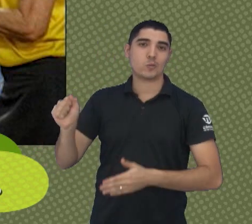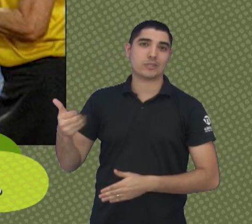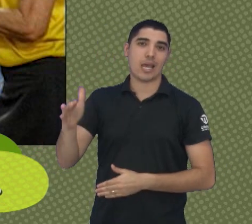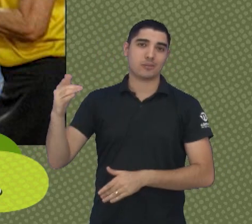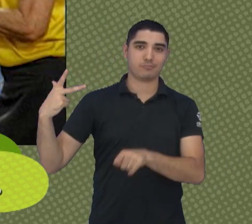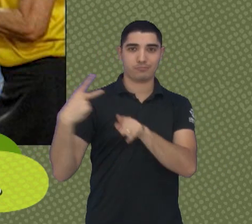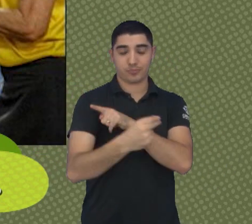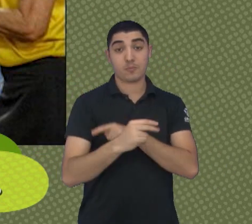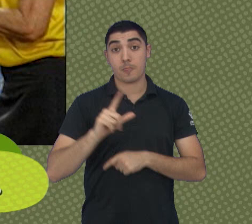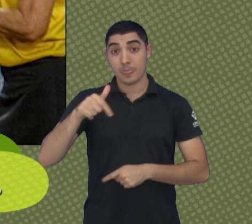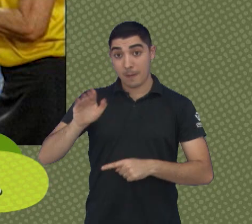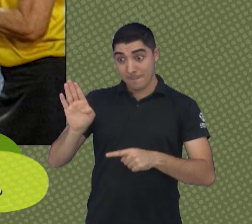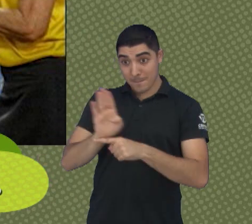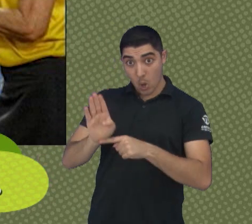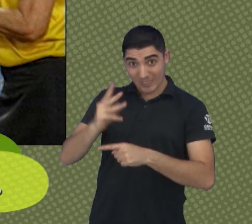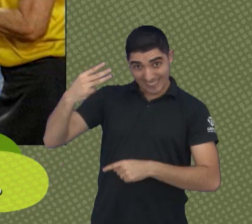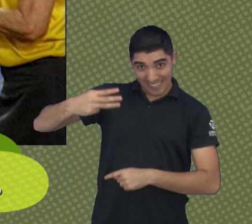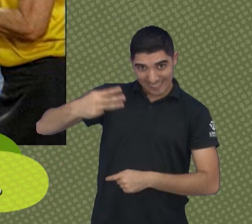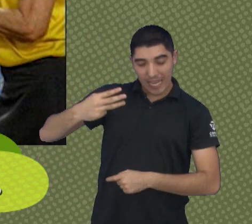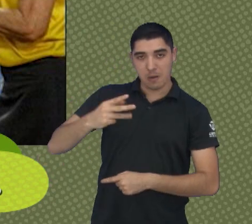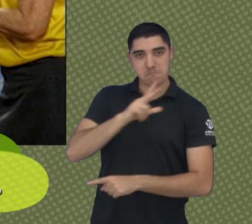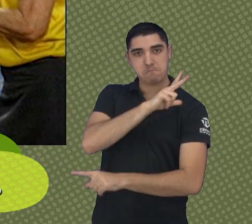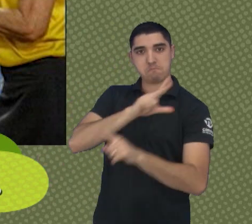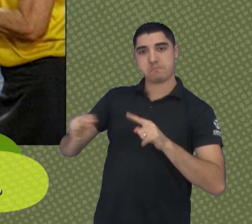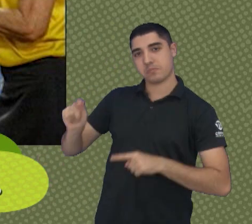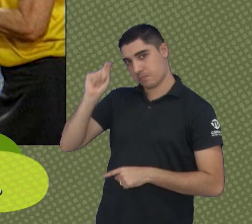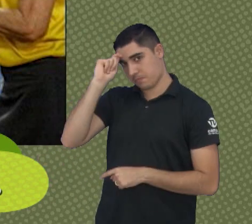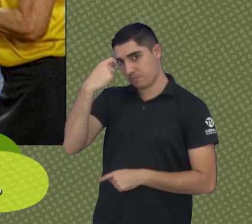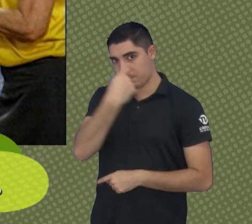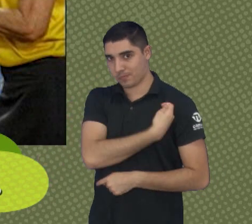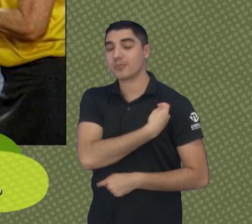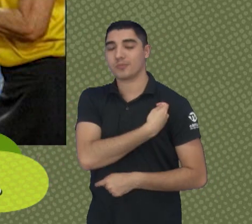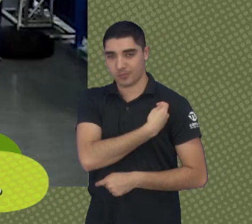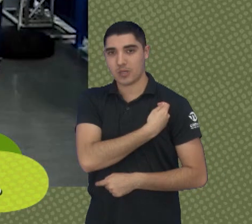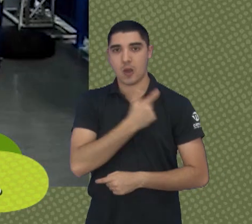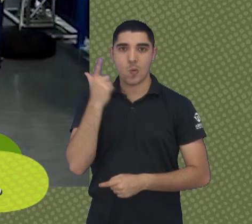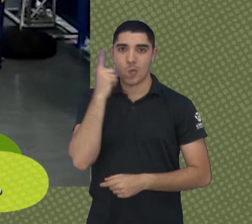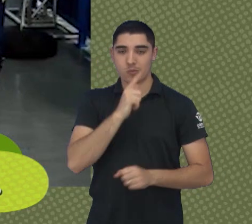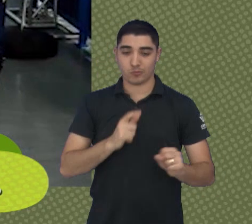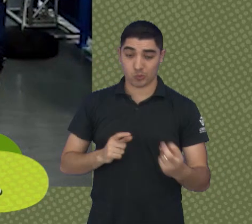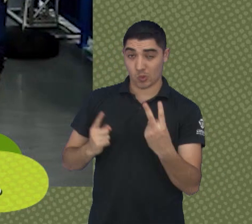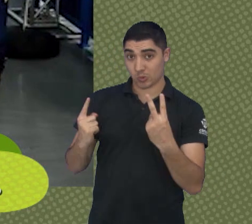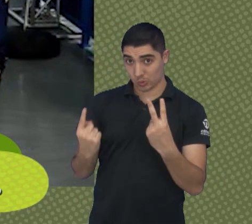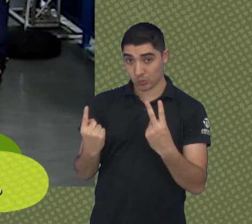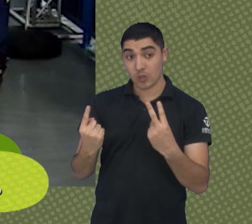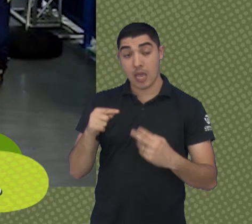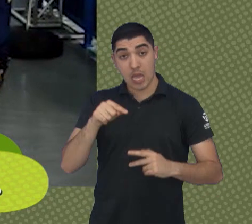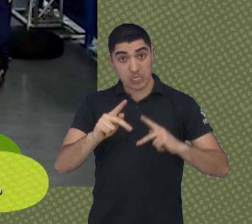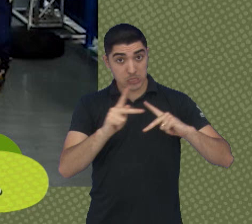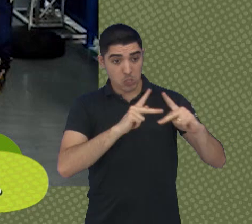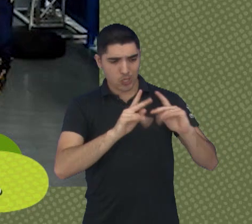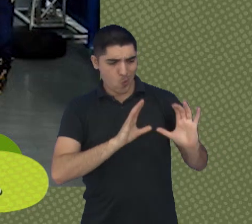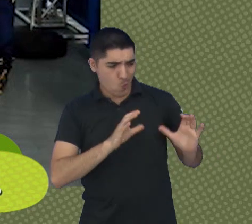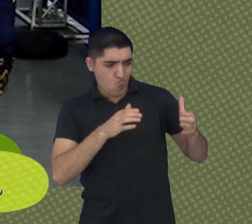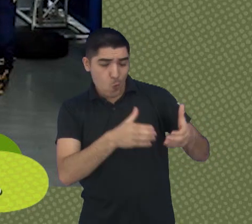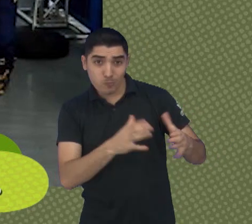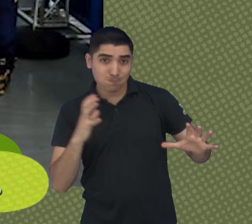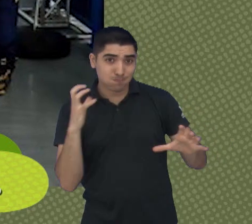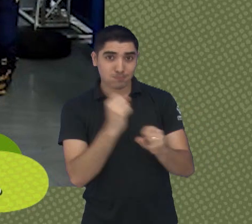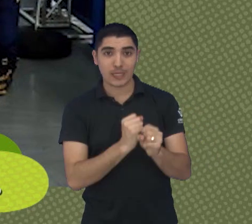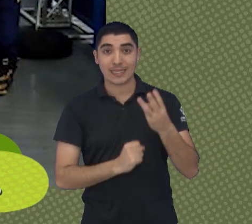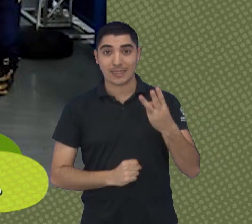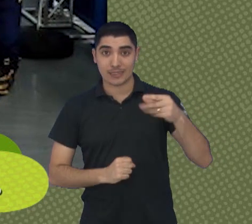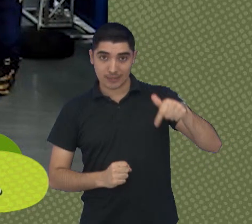do bronze, levou o melhor sobre São José do Rio Preto, vencendo por 2-1. São José levou uma delegação de 37